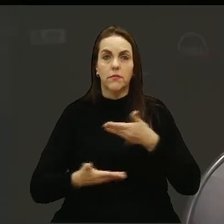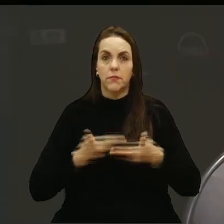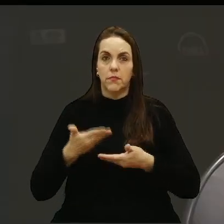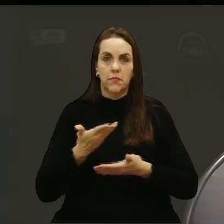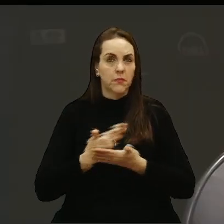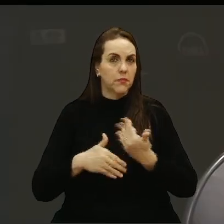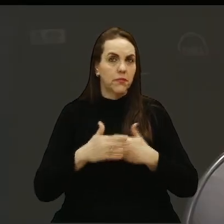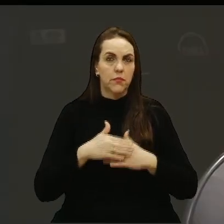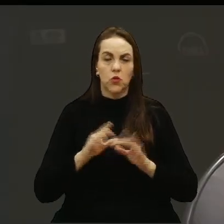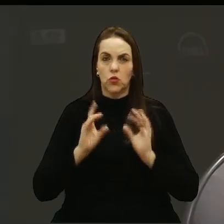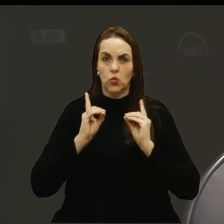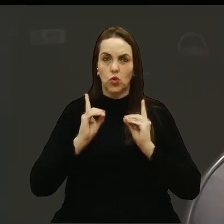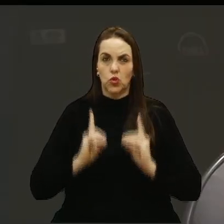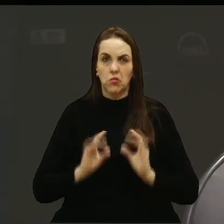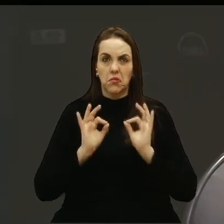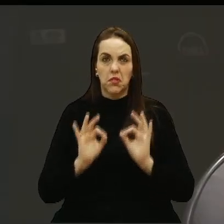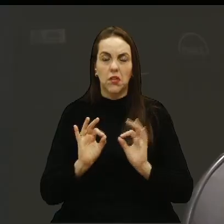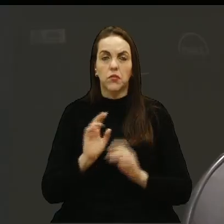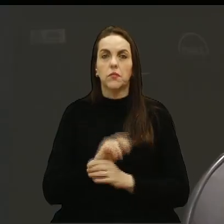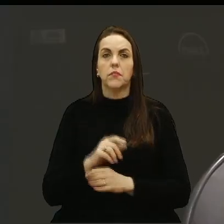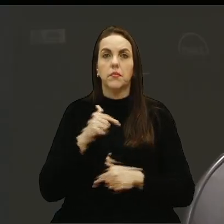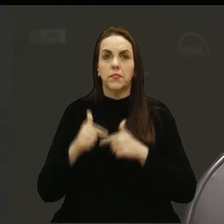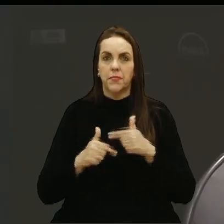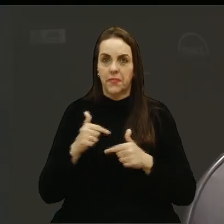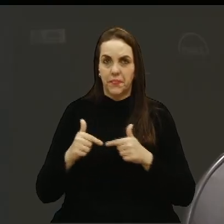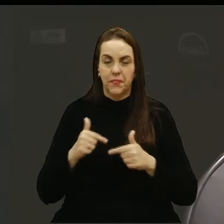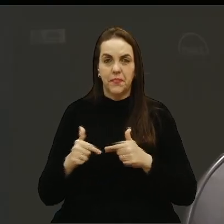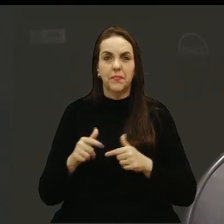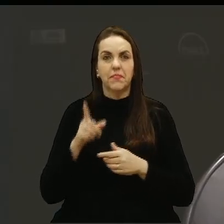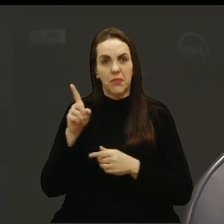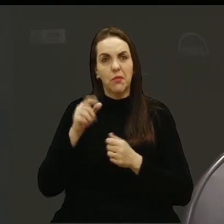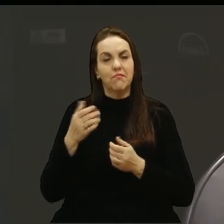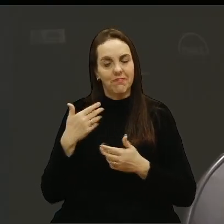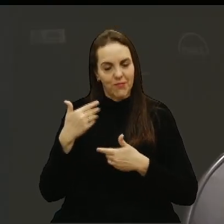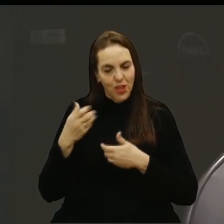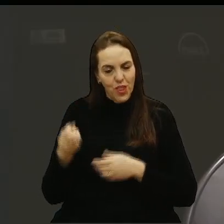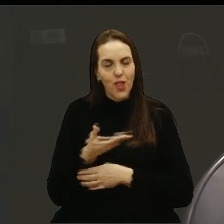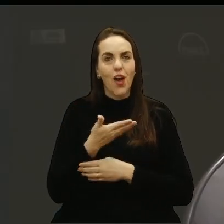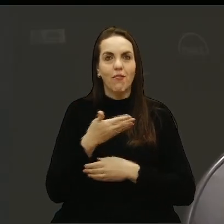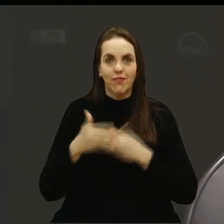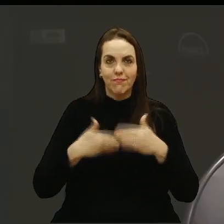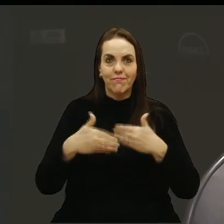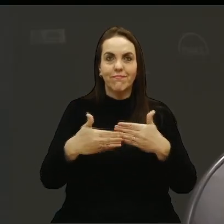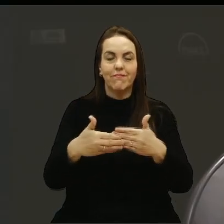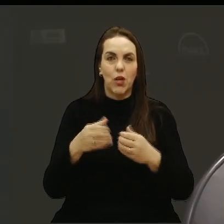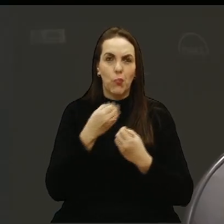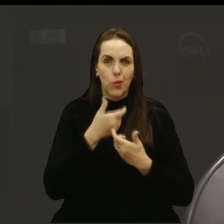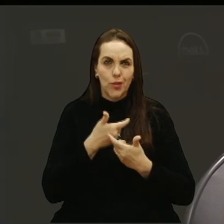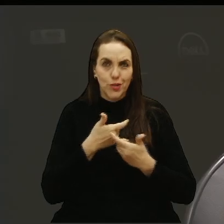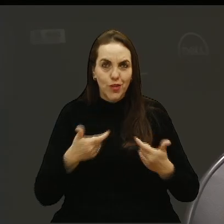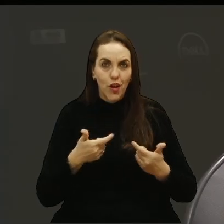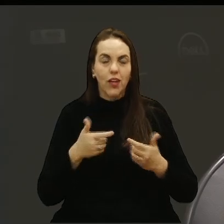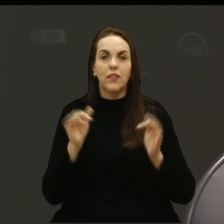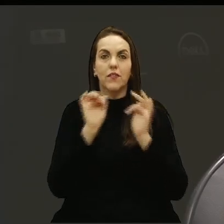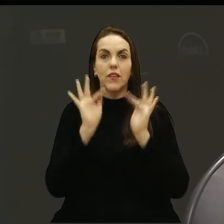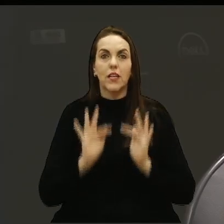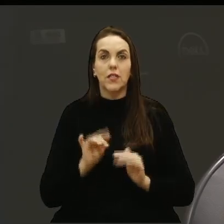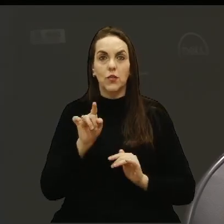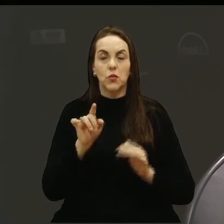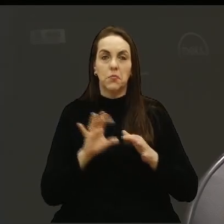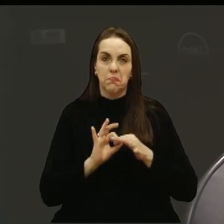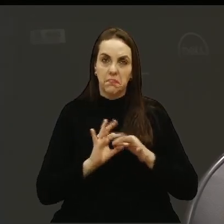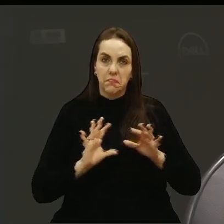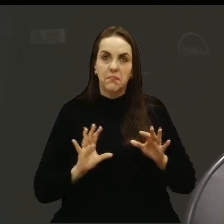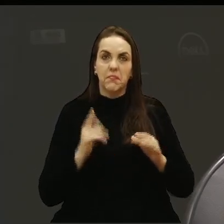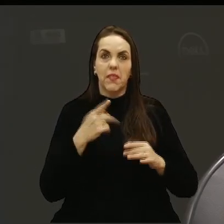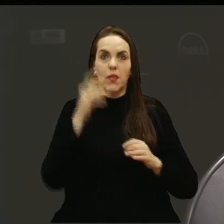trabalhadores. Então, para ti, Alexandre, nessa nova empreitada, eu desejo muita sorte e, mais do que isso, eu fico muito feliz pela tua disposição em disponibilizar o teu